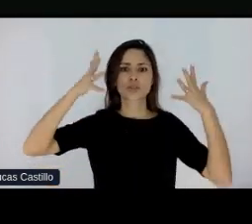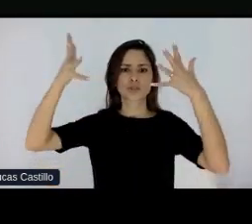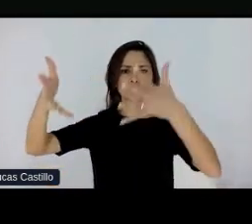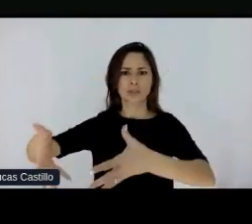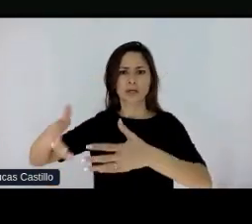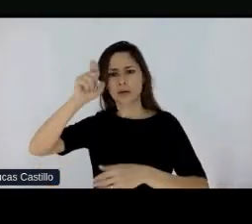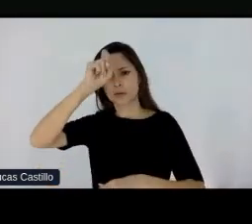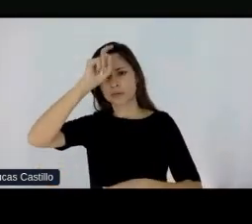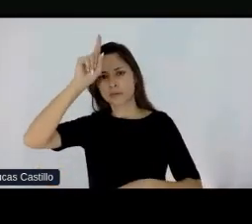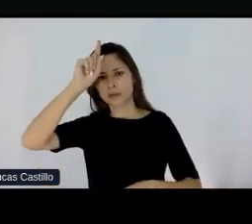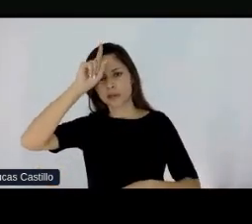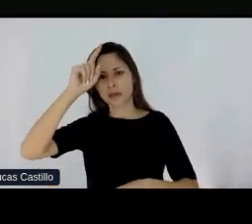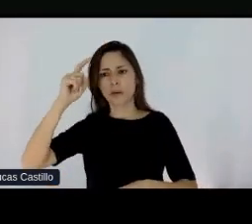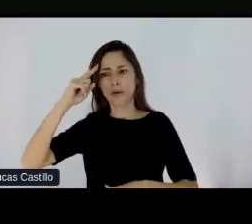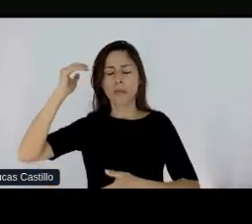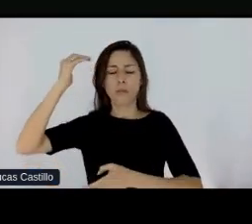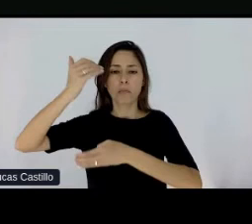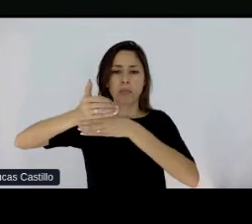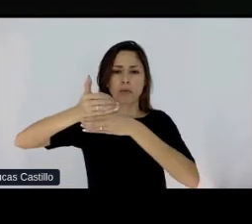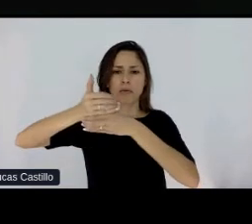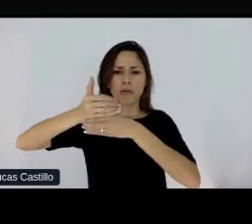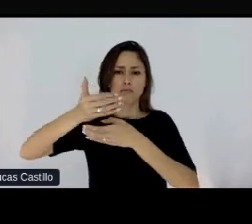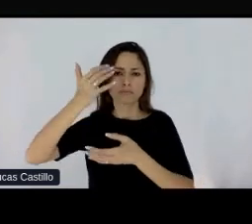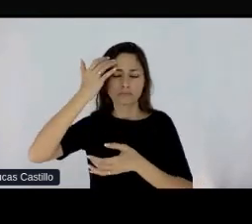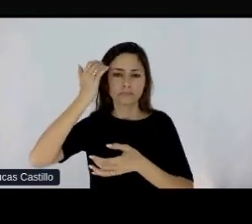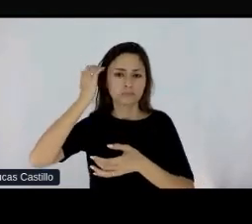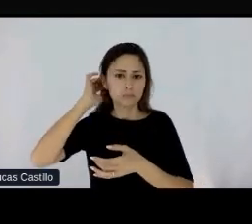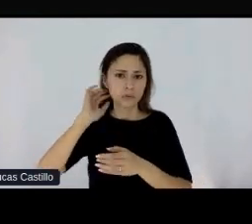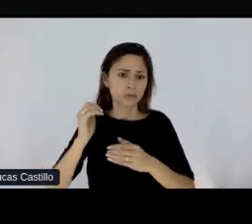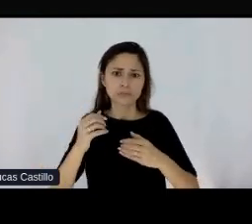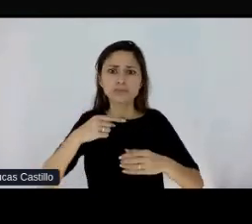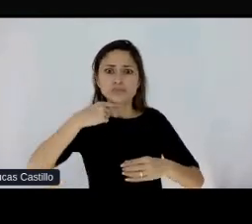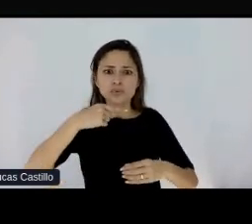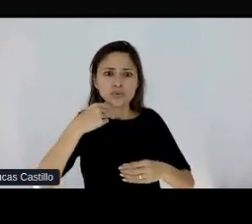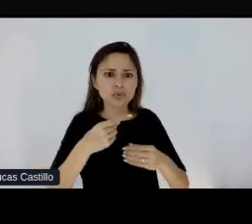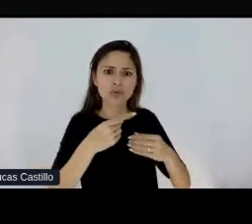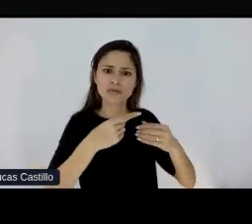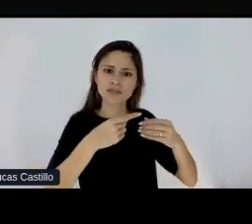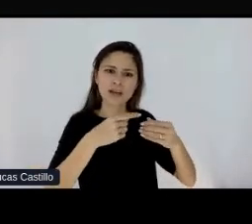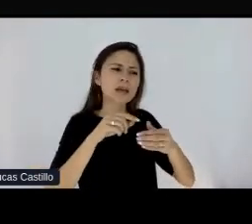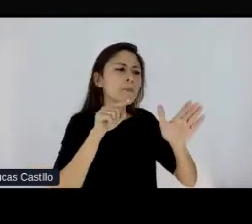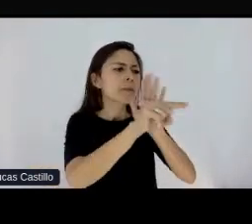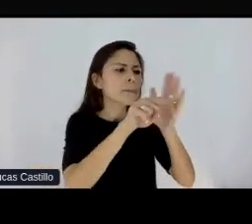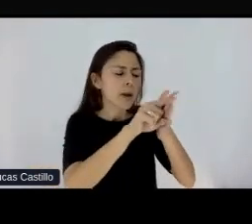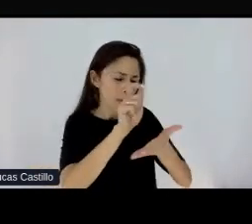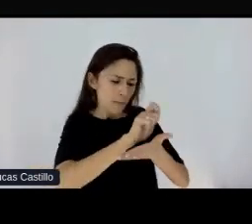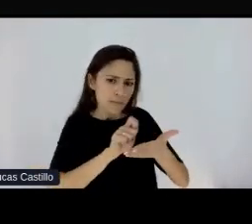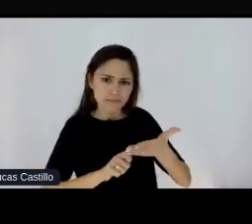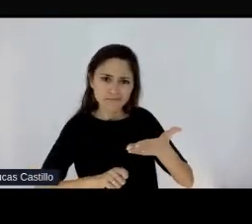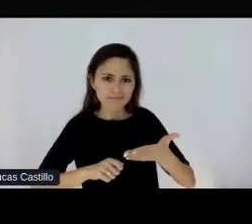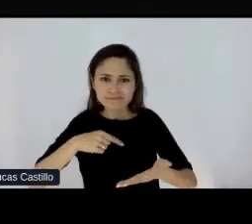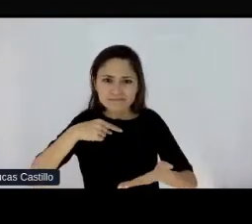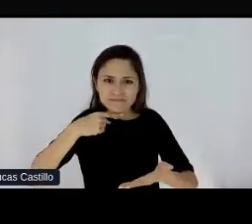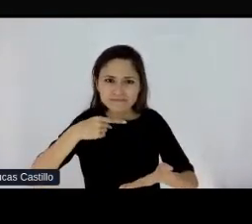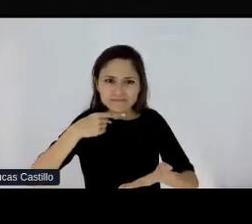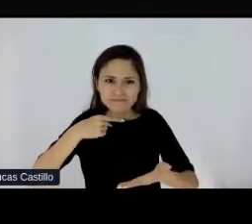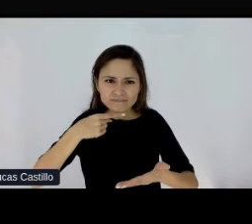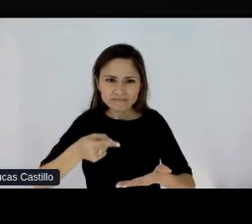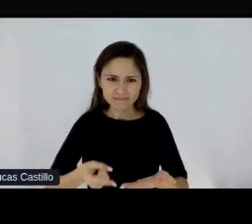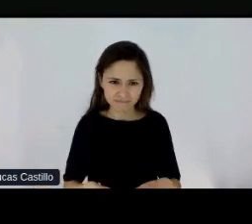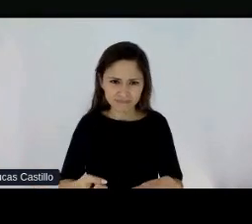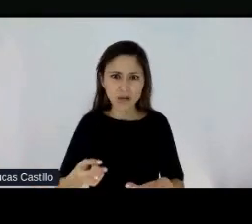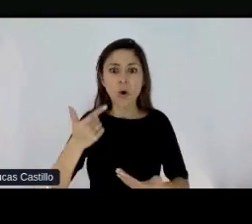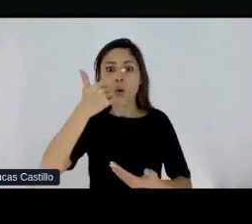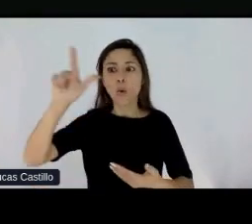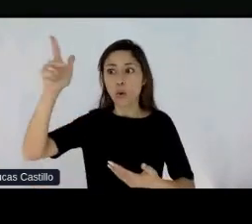desacordado e não dá para fazer aquela ficha inicial dele, né? E outra pessoa